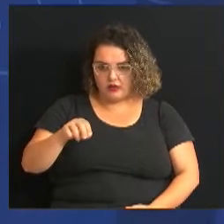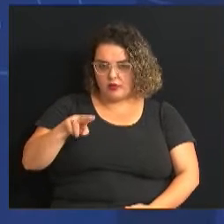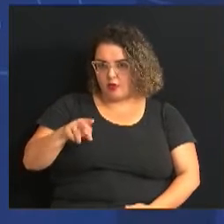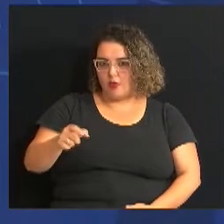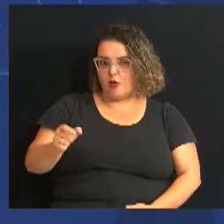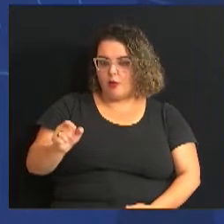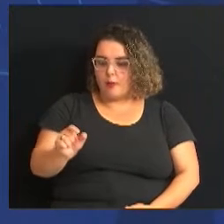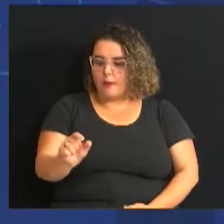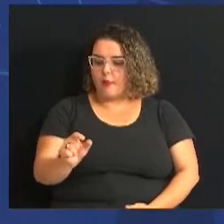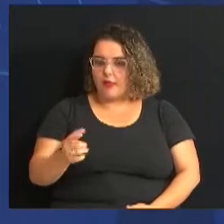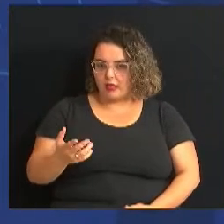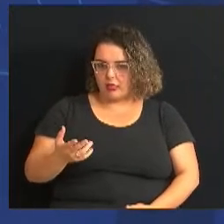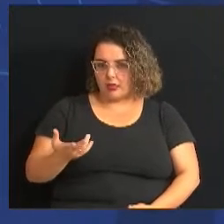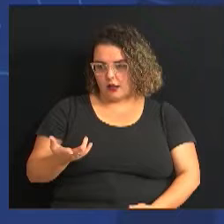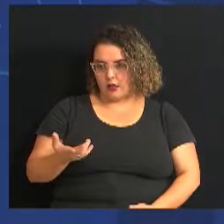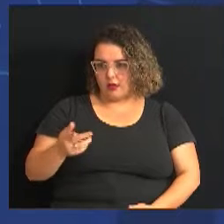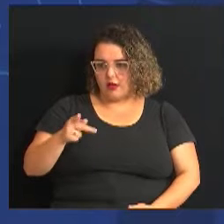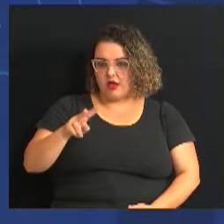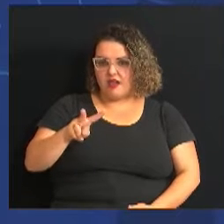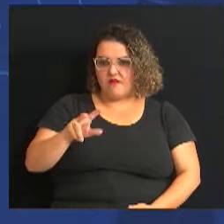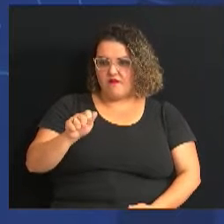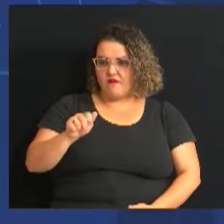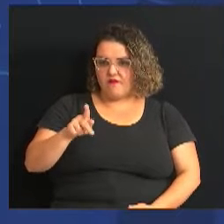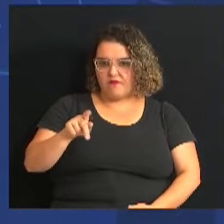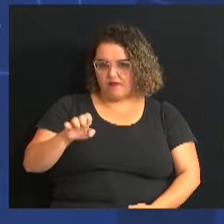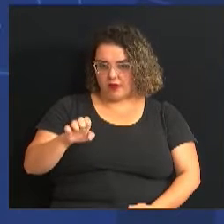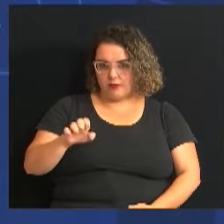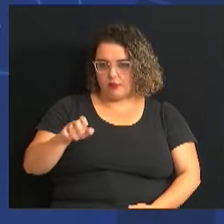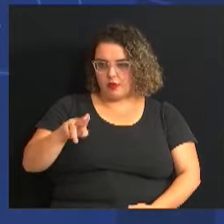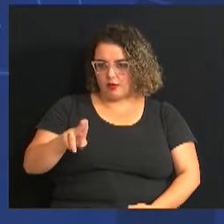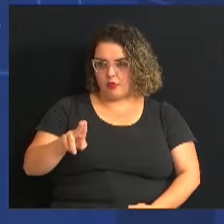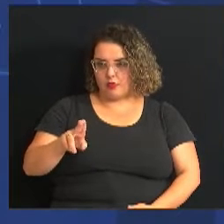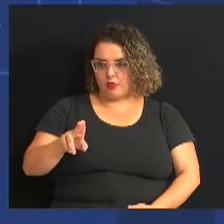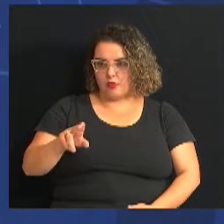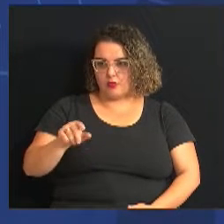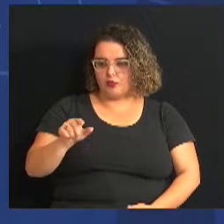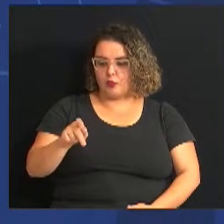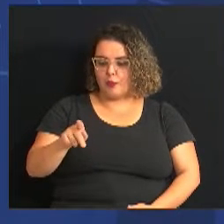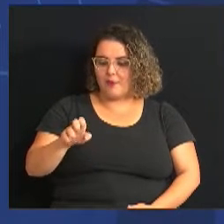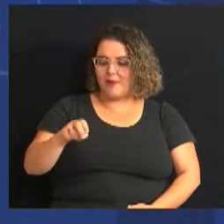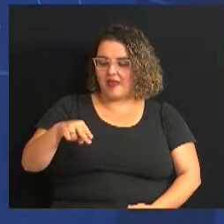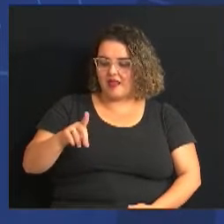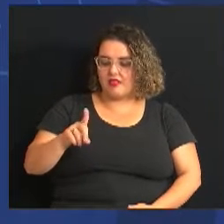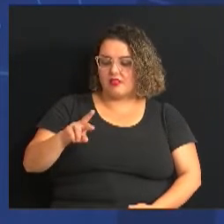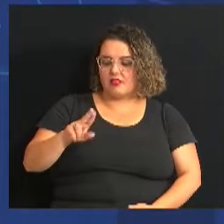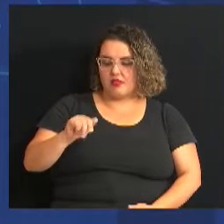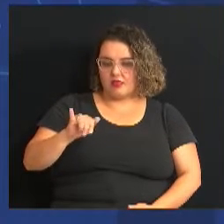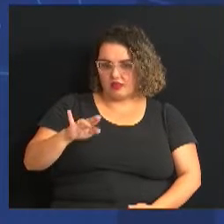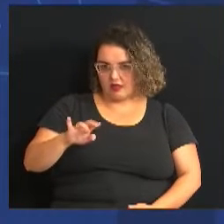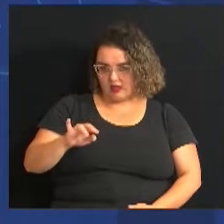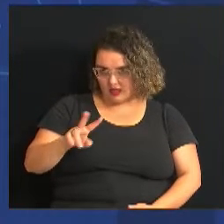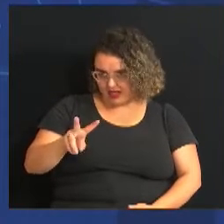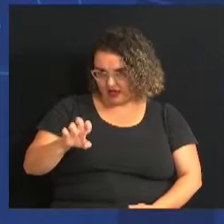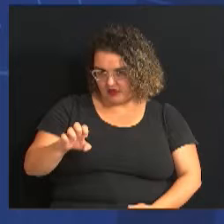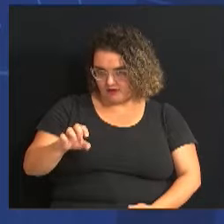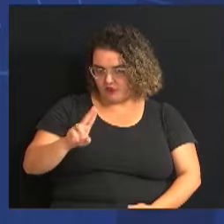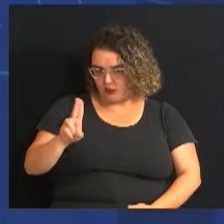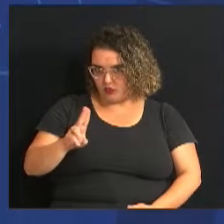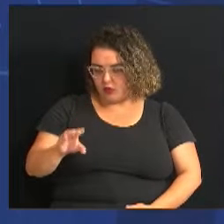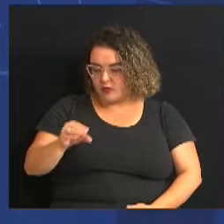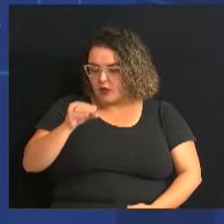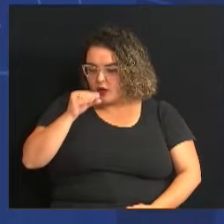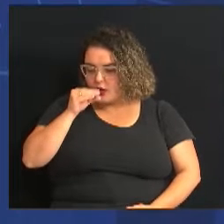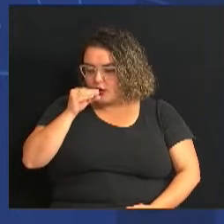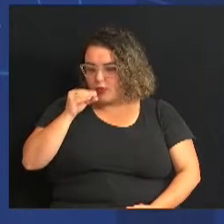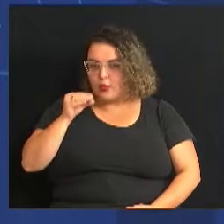Eles utilizam do vape ou então do cigarro, do pendrive. Mas o mais preocupante é eles